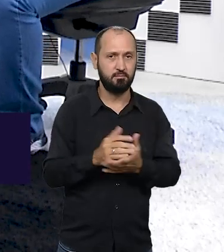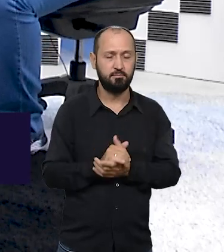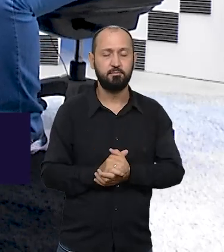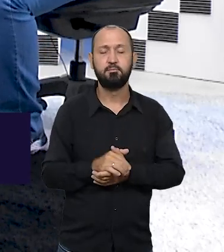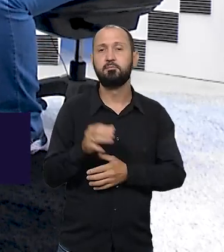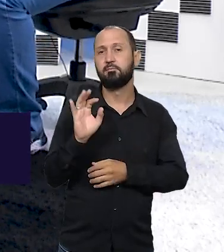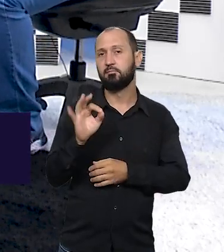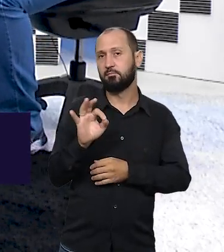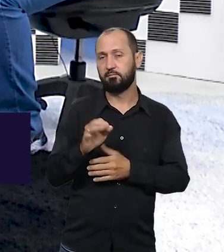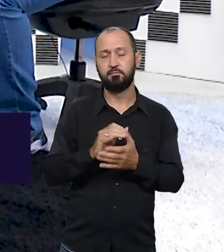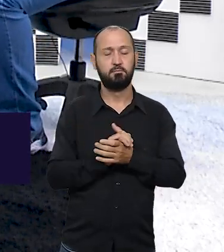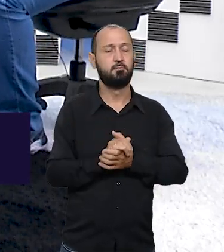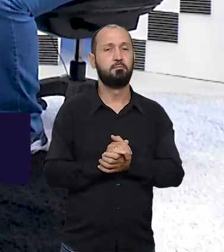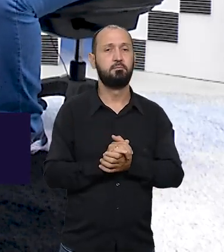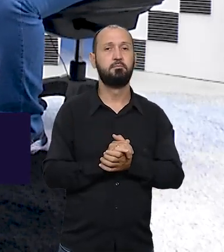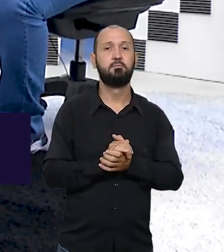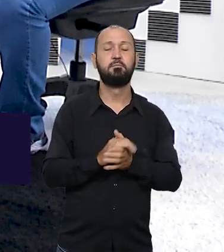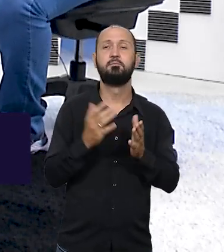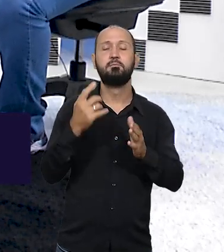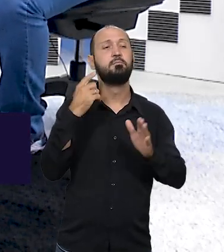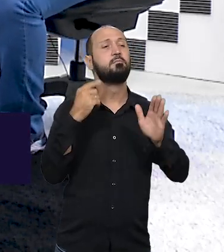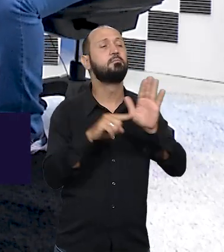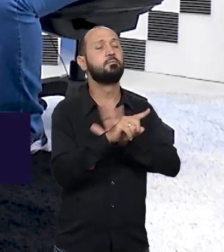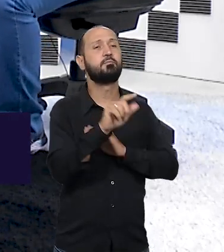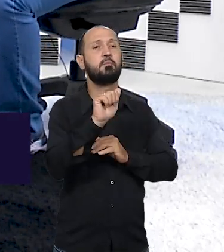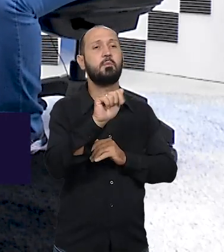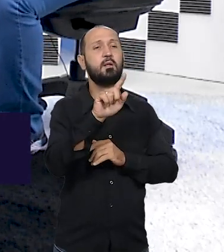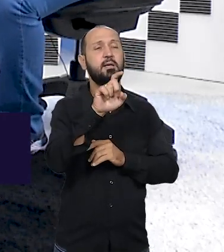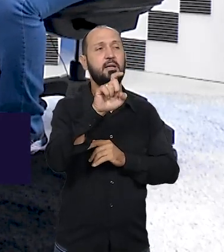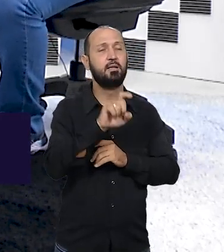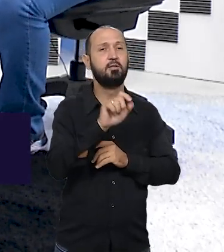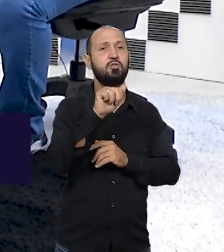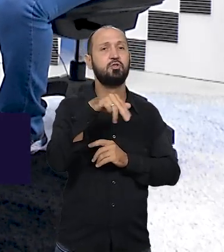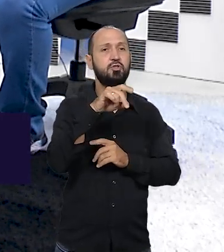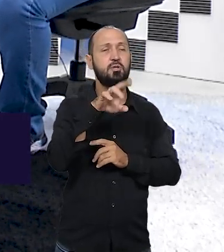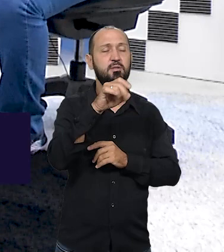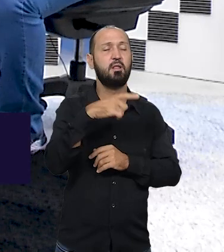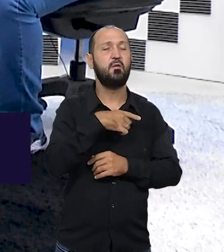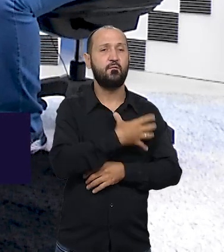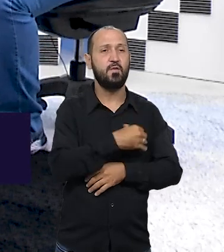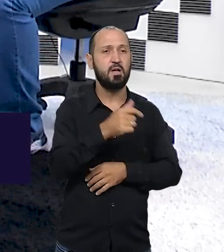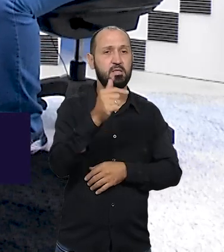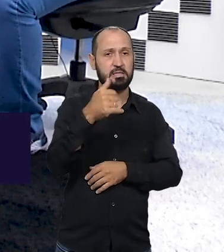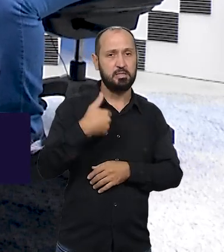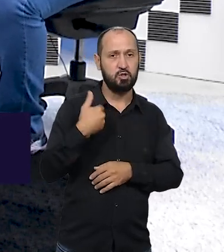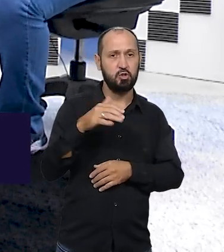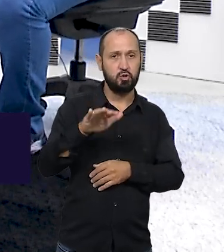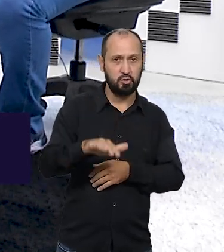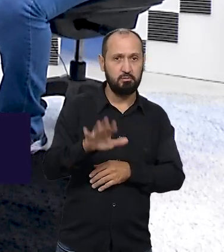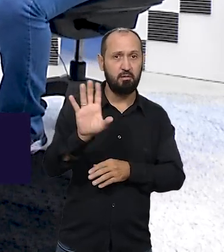atrasos. Certo, Gabriela. Alexandre, você tem um filho de 7 anos, autista, né?